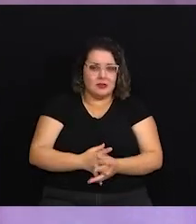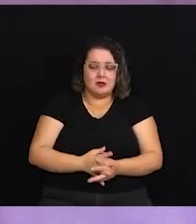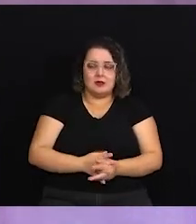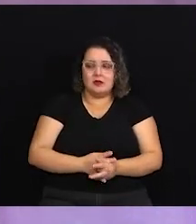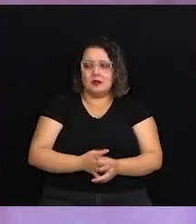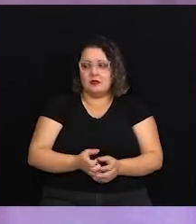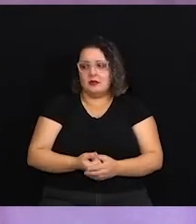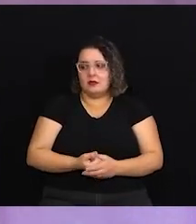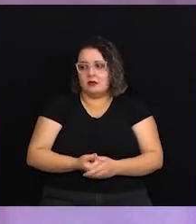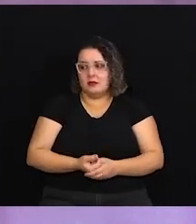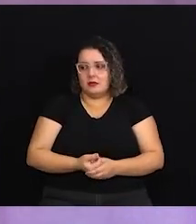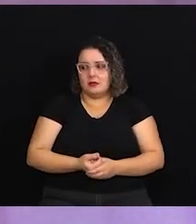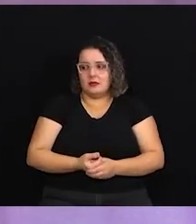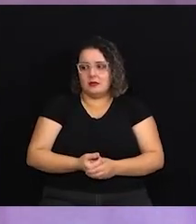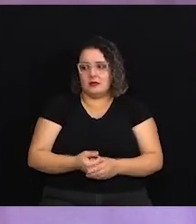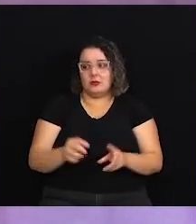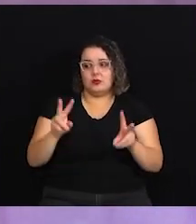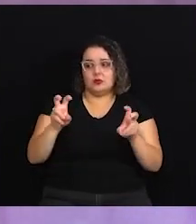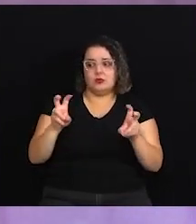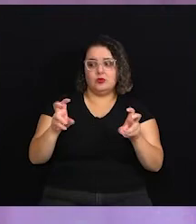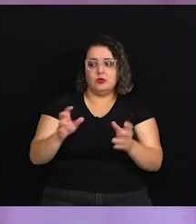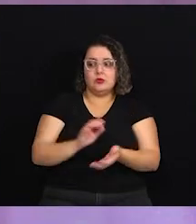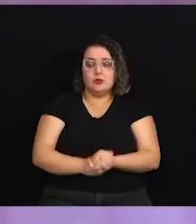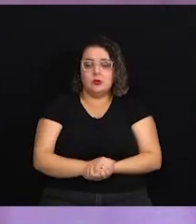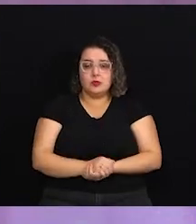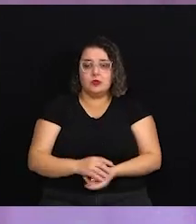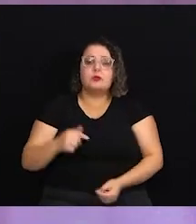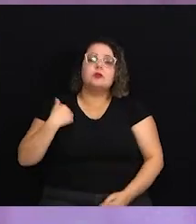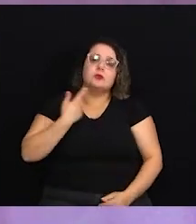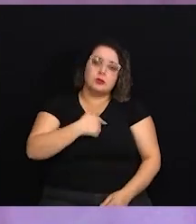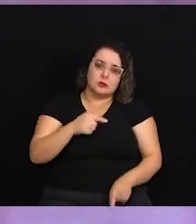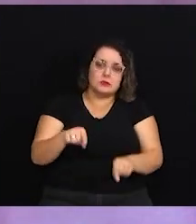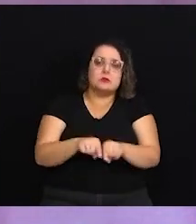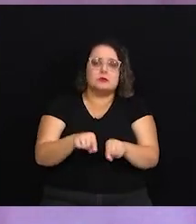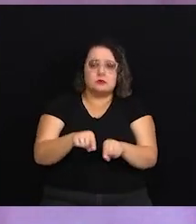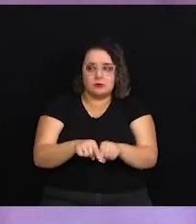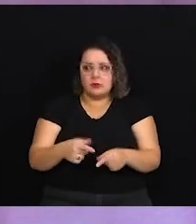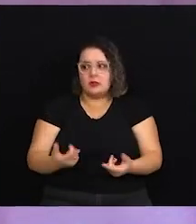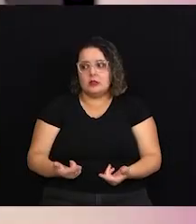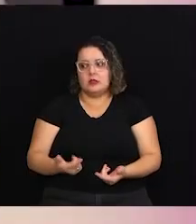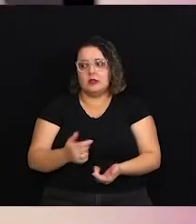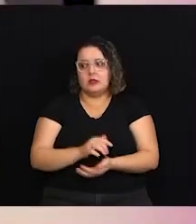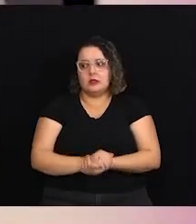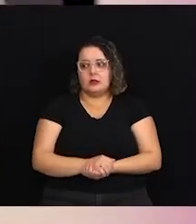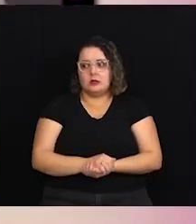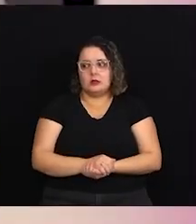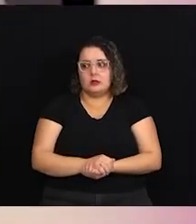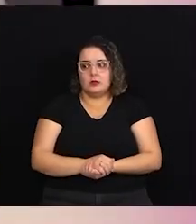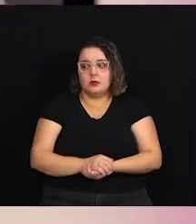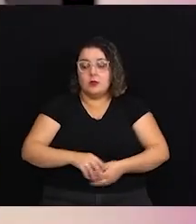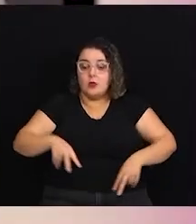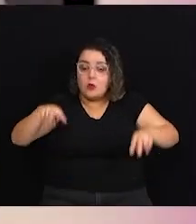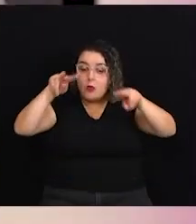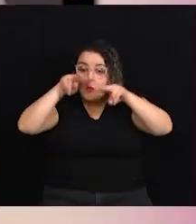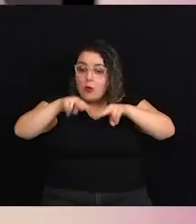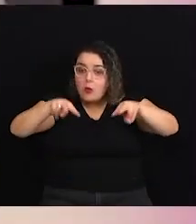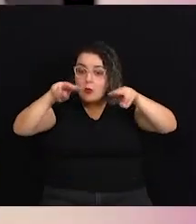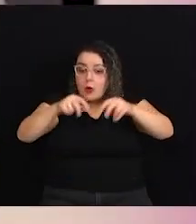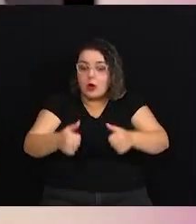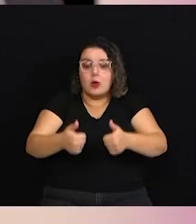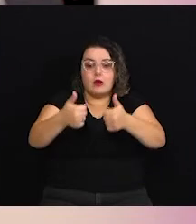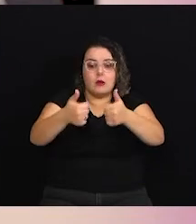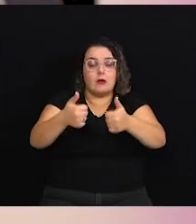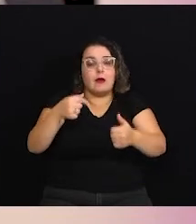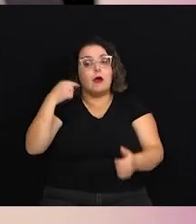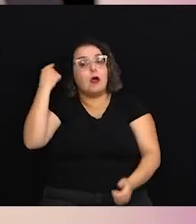pequeno ursinho trégua no sentido de que nossa minha precisamos terminar Mais Positivo frente